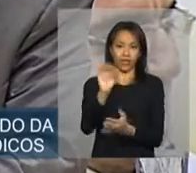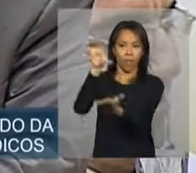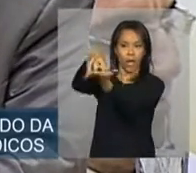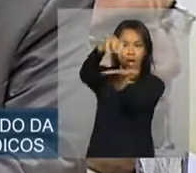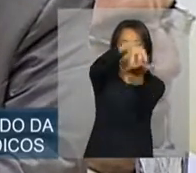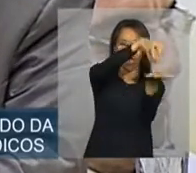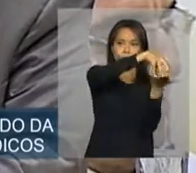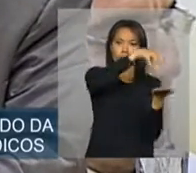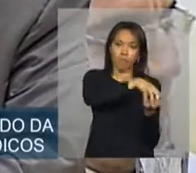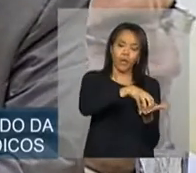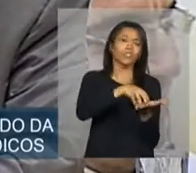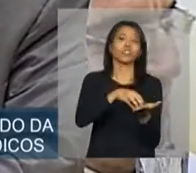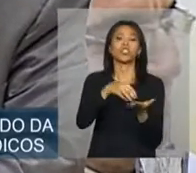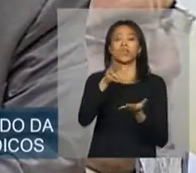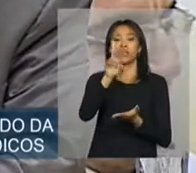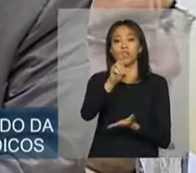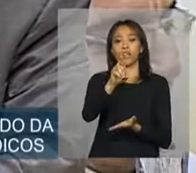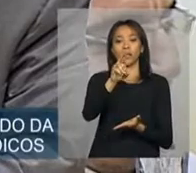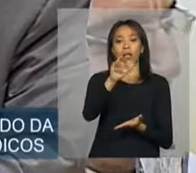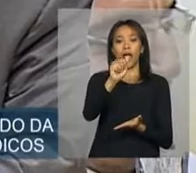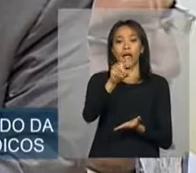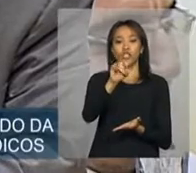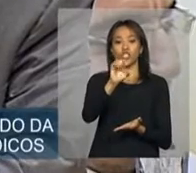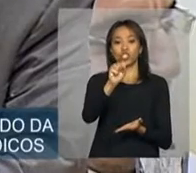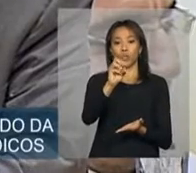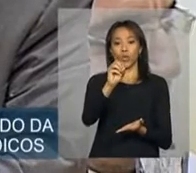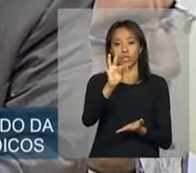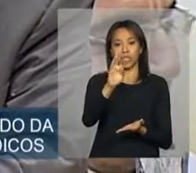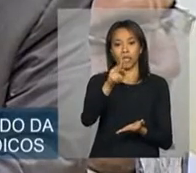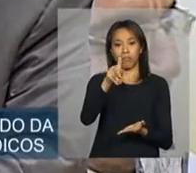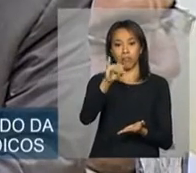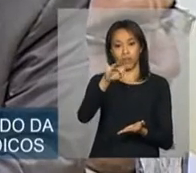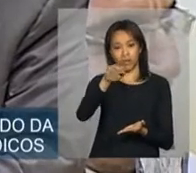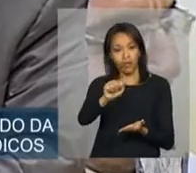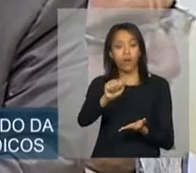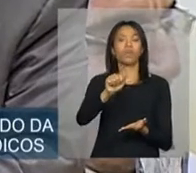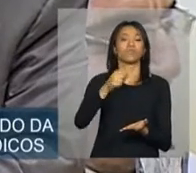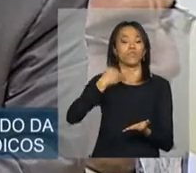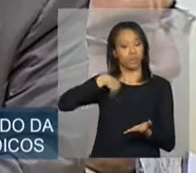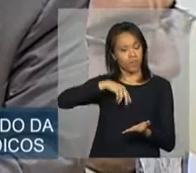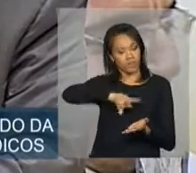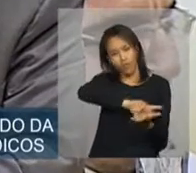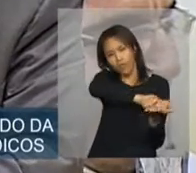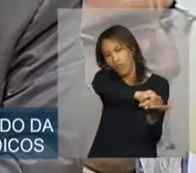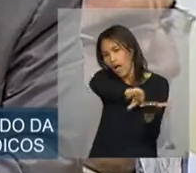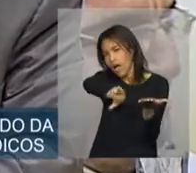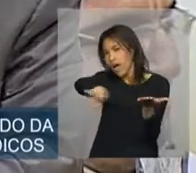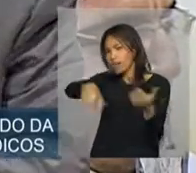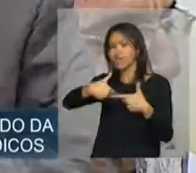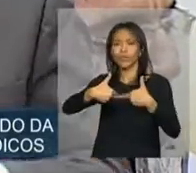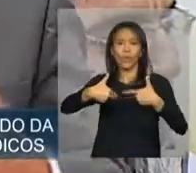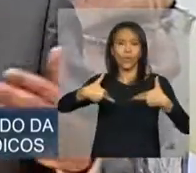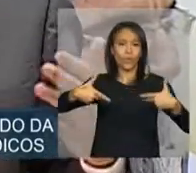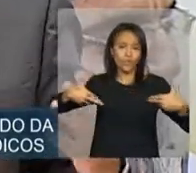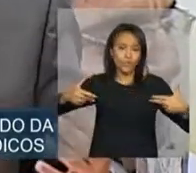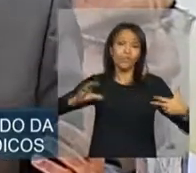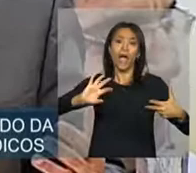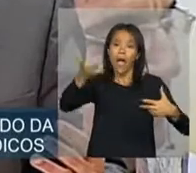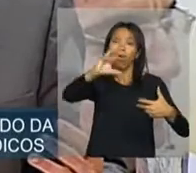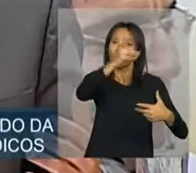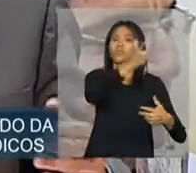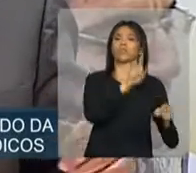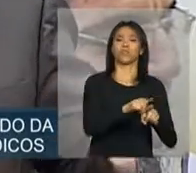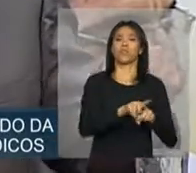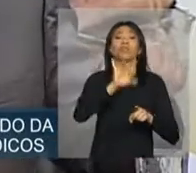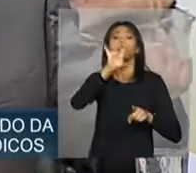com foco no interior da região norte nordeste ou seja um conjunto de outras ações vão ter continuar acontecendo para que a gente possa atender